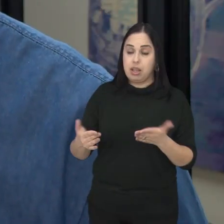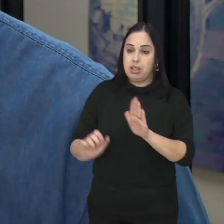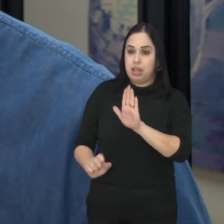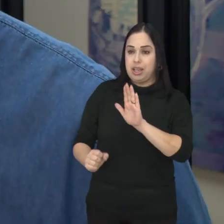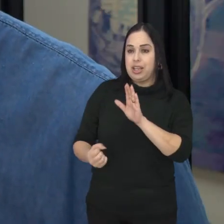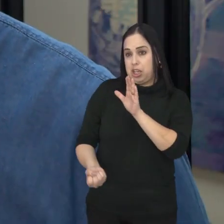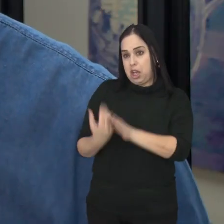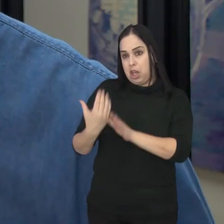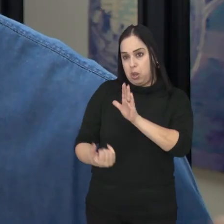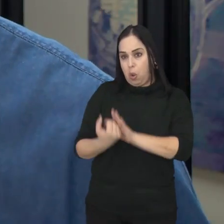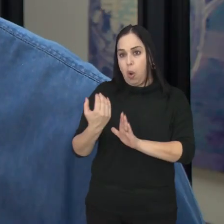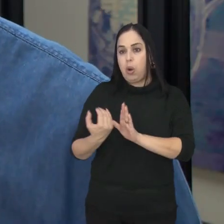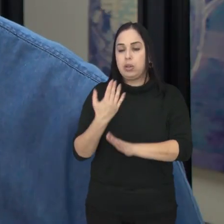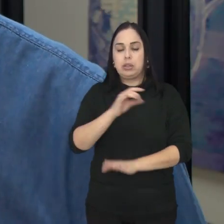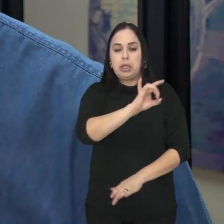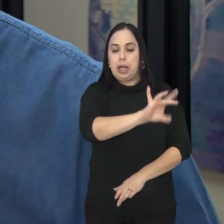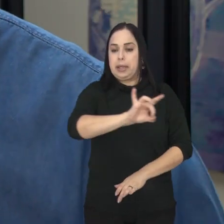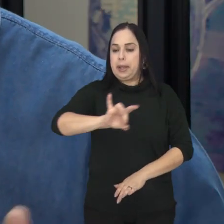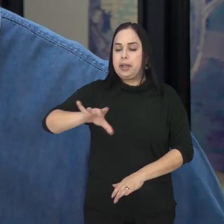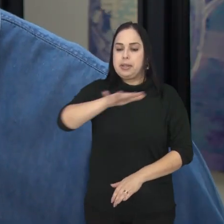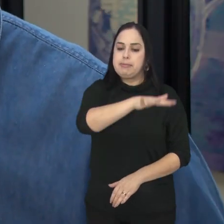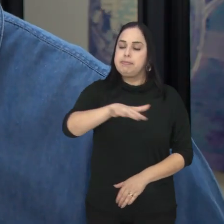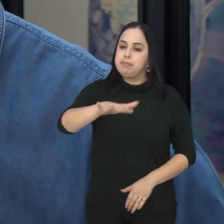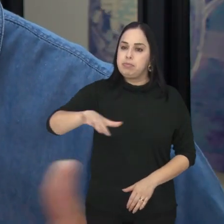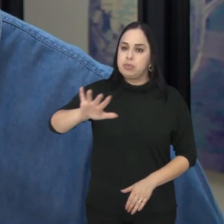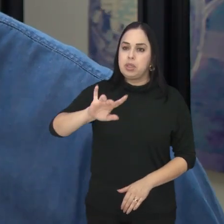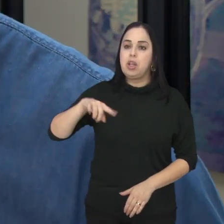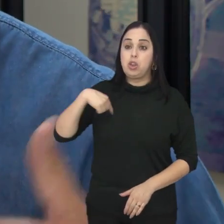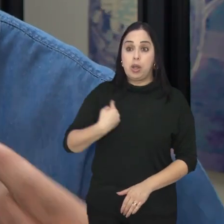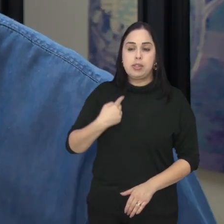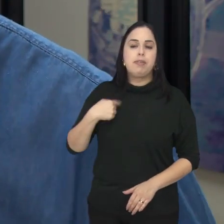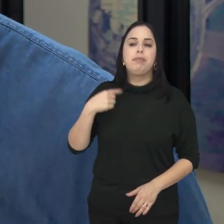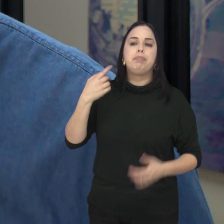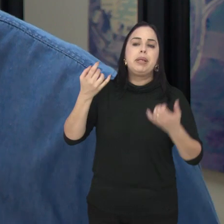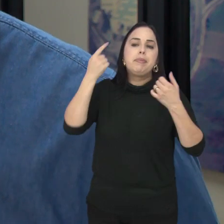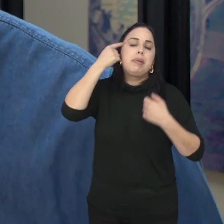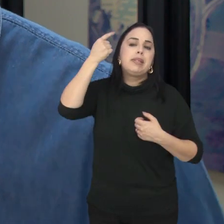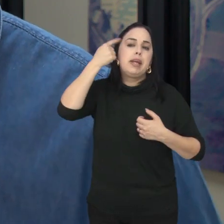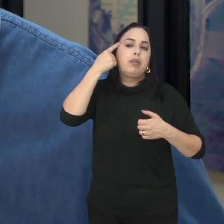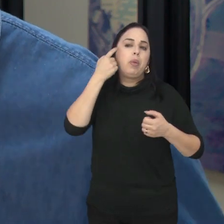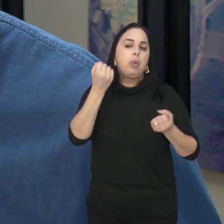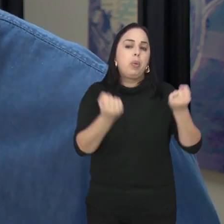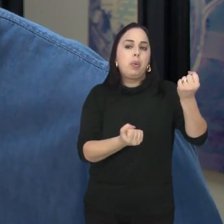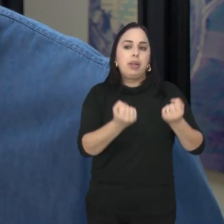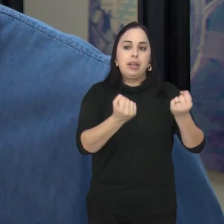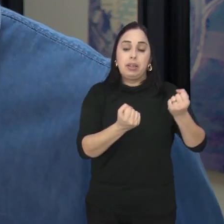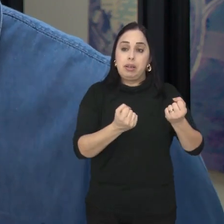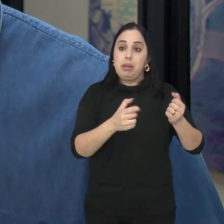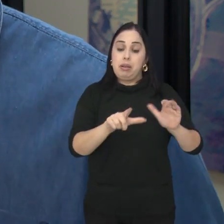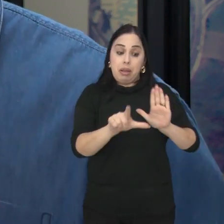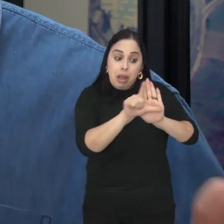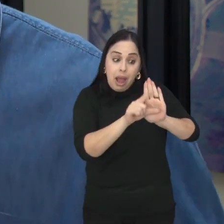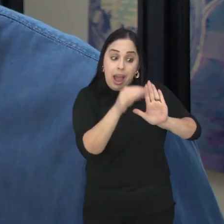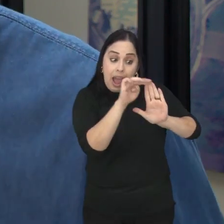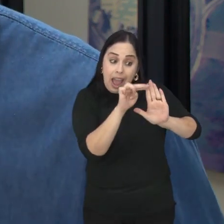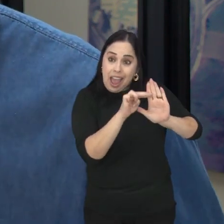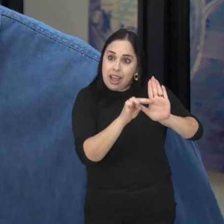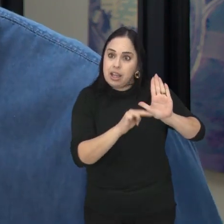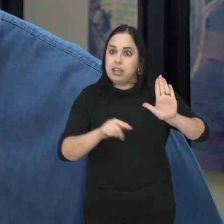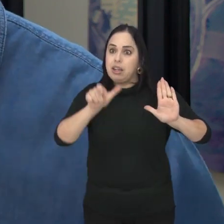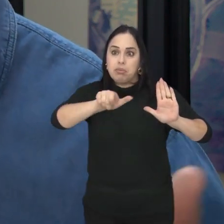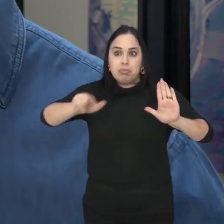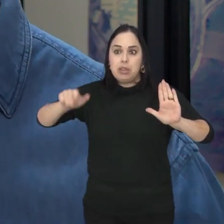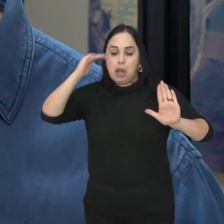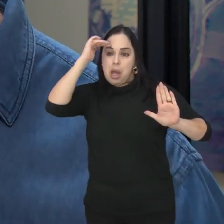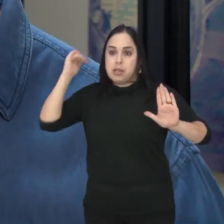são criadas de acordo com a demanda em cada setor, em cada segmento. A gente falando de trânsito, elas são criadas para você ter regras, né?